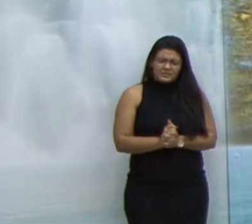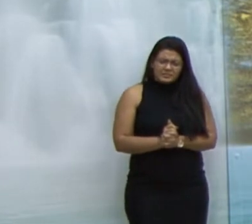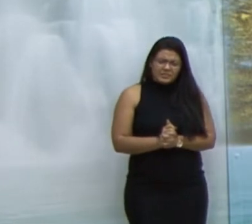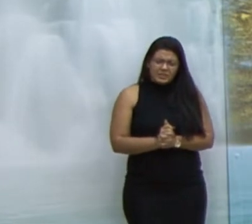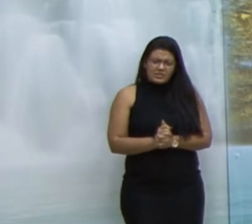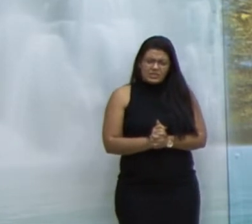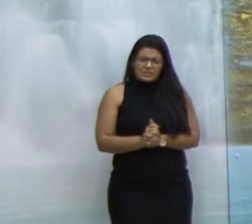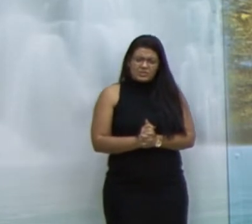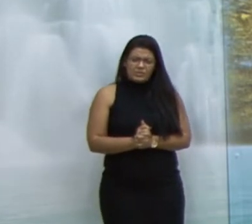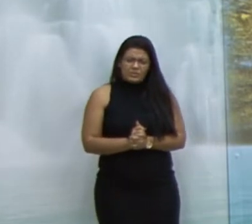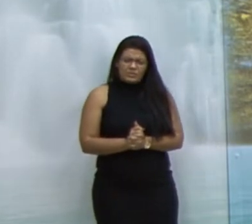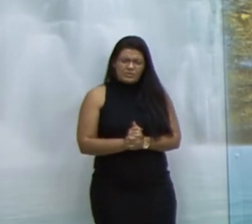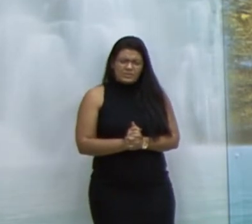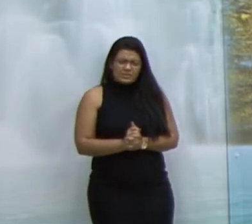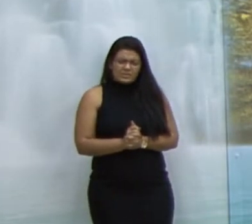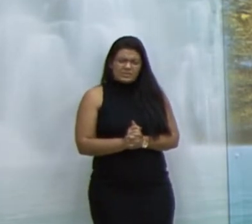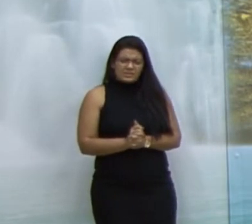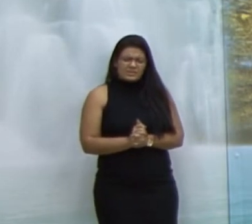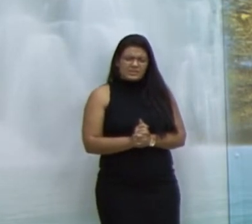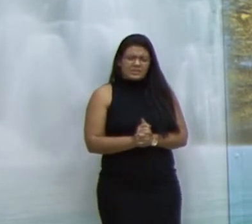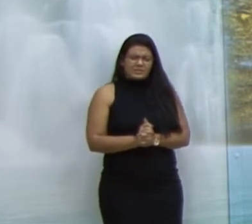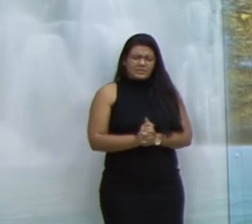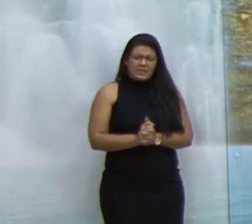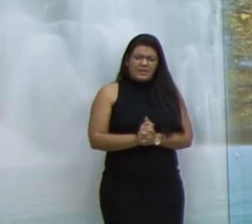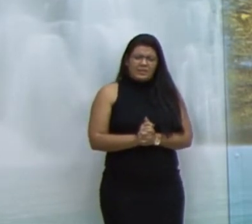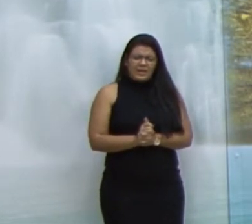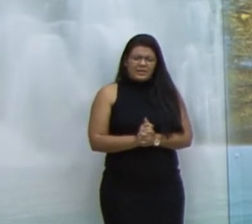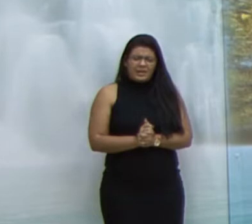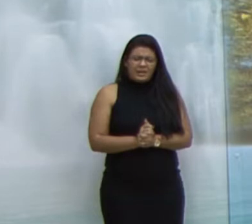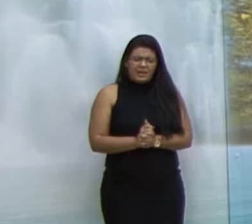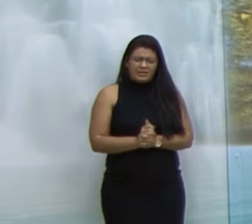E Cristo está no centro.